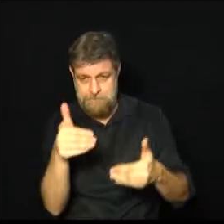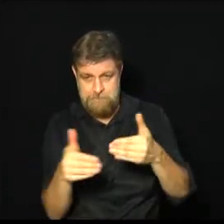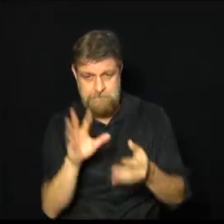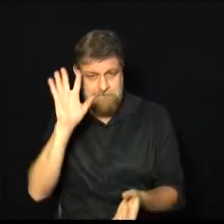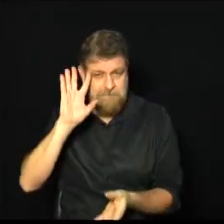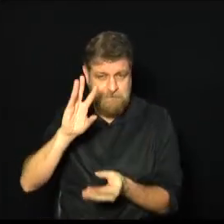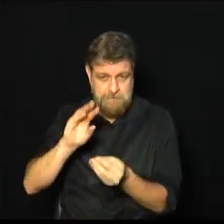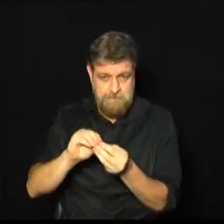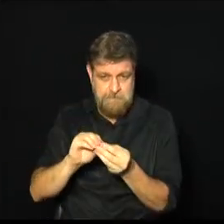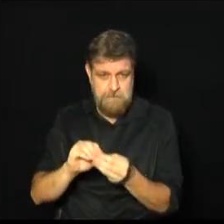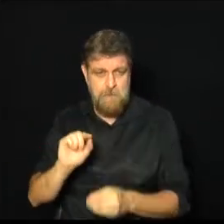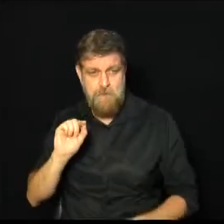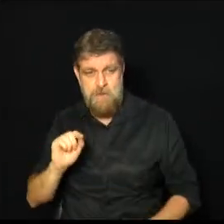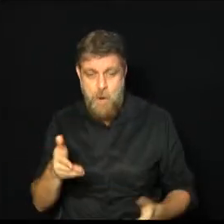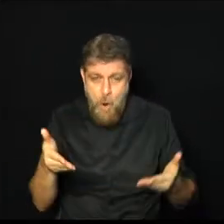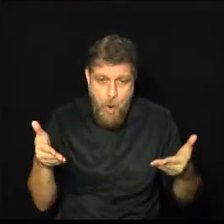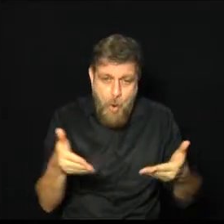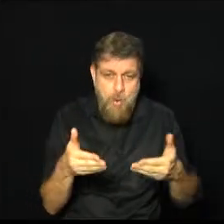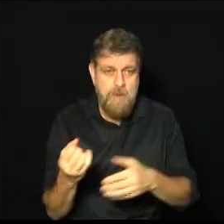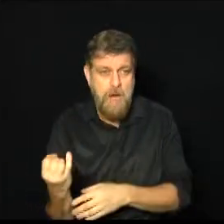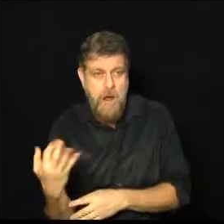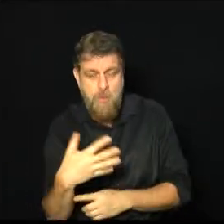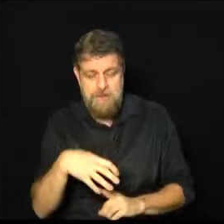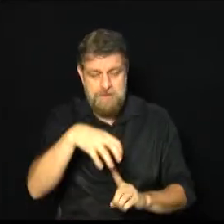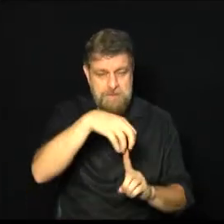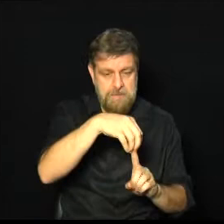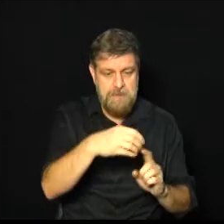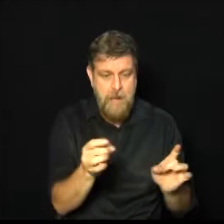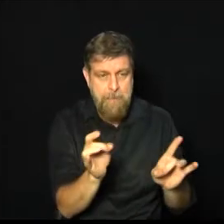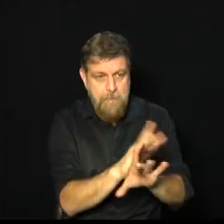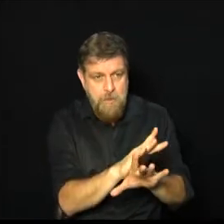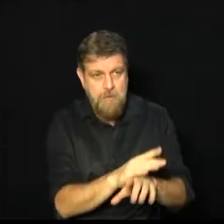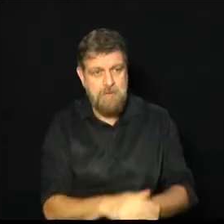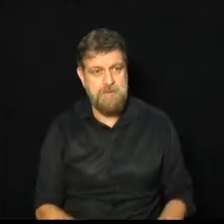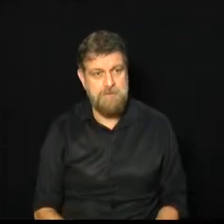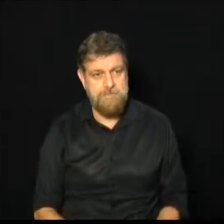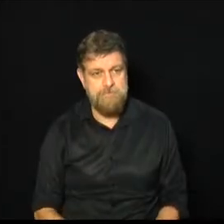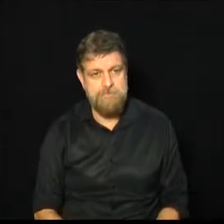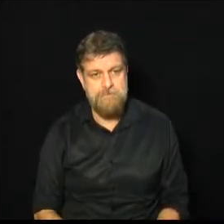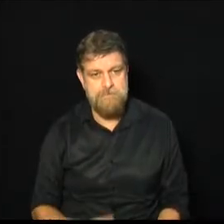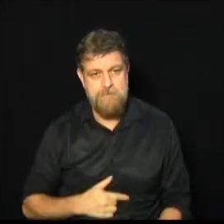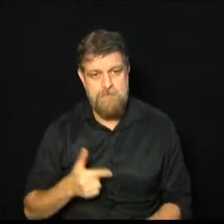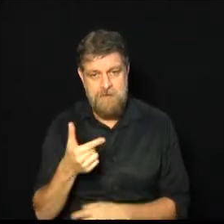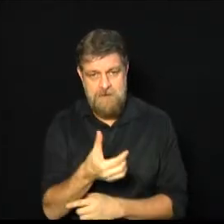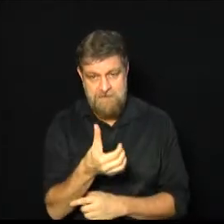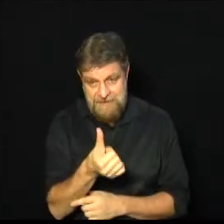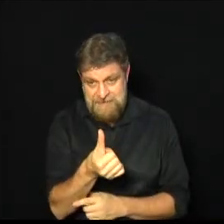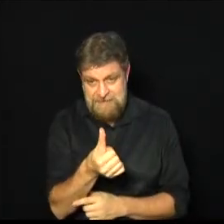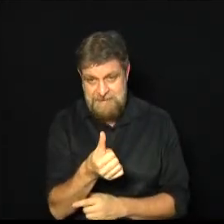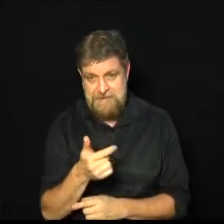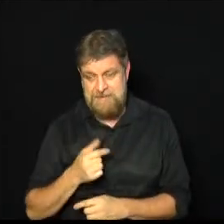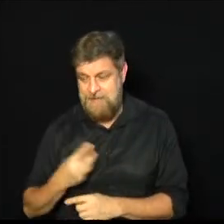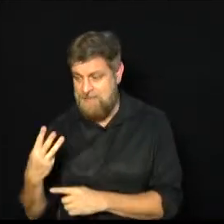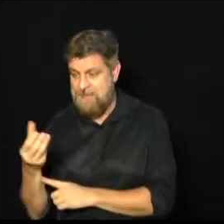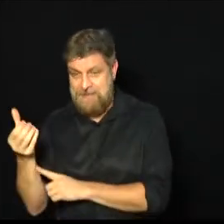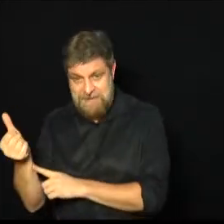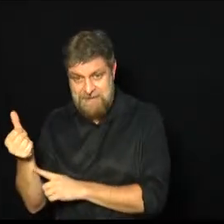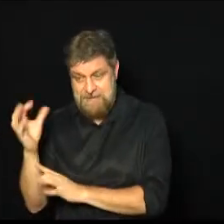resumo da situação atual, a quantidade de estações já concluídas, 26 das 36